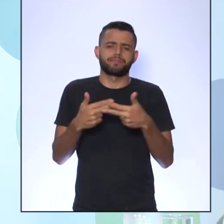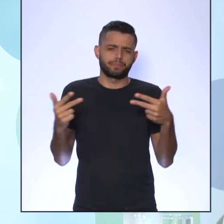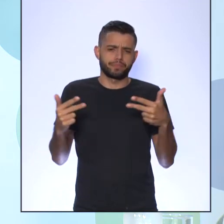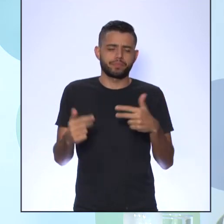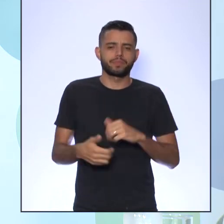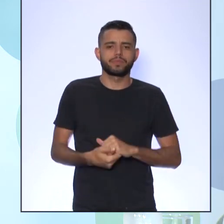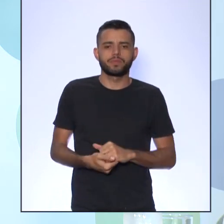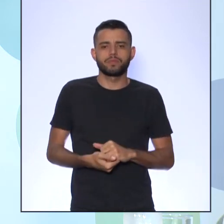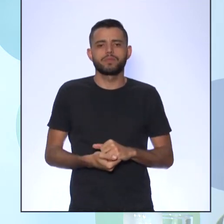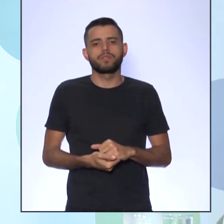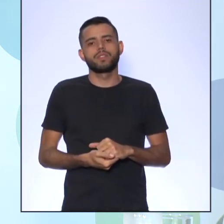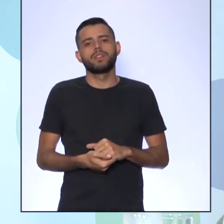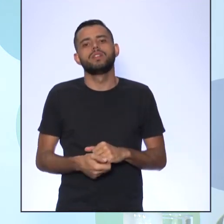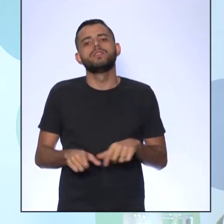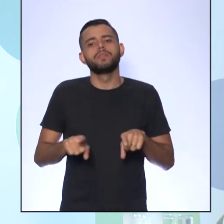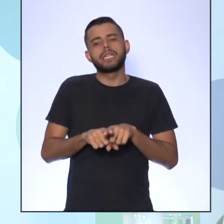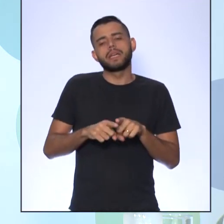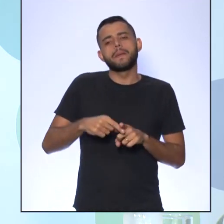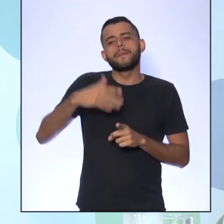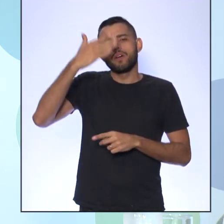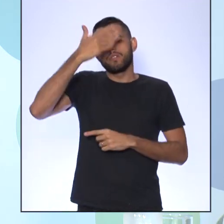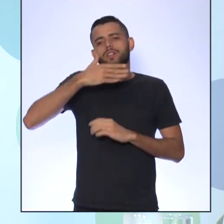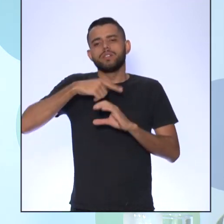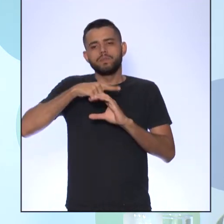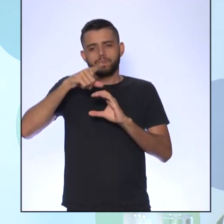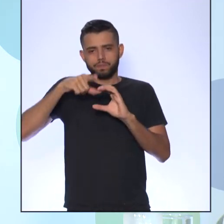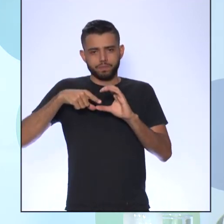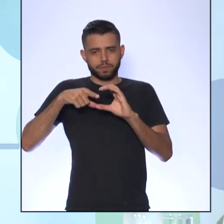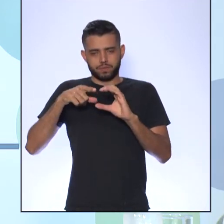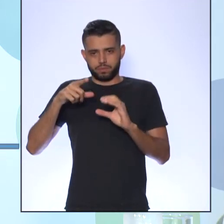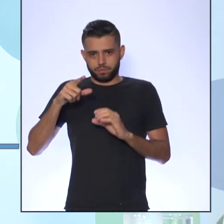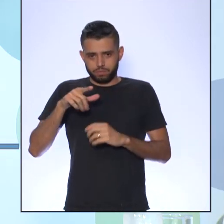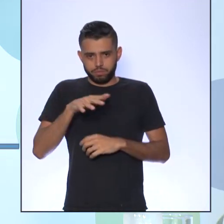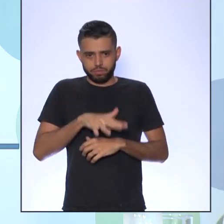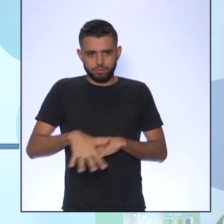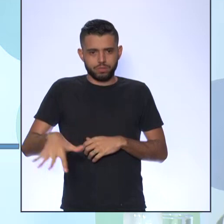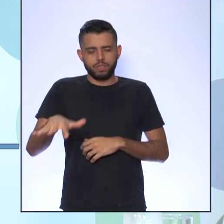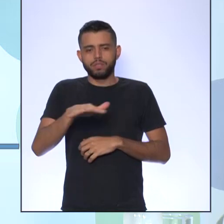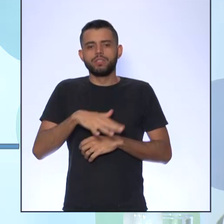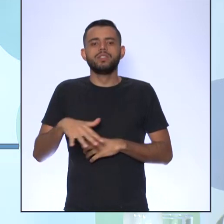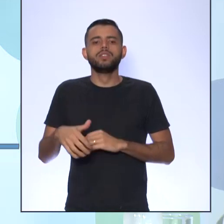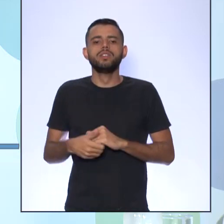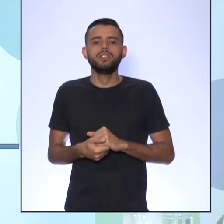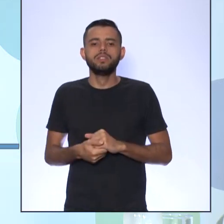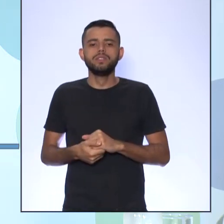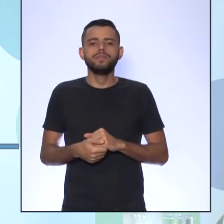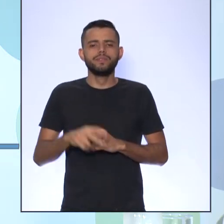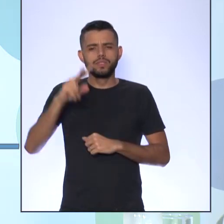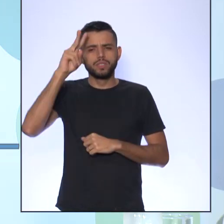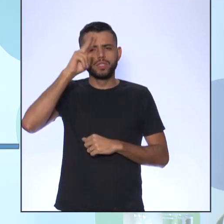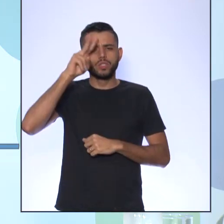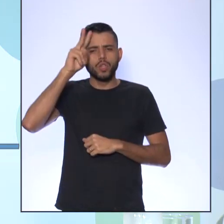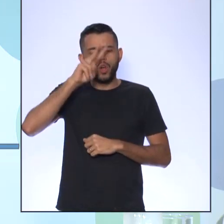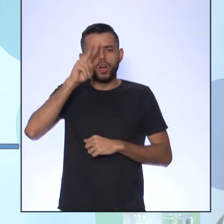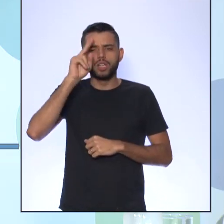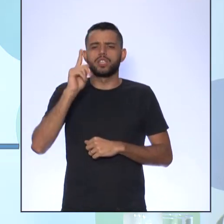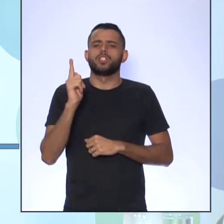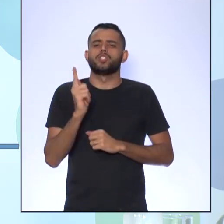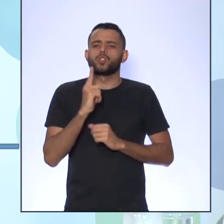e também a prova de ciências humanas, que envolve aí, realmente as áreas, né, as disciplinas de história,